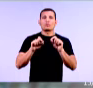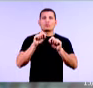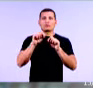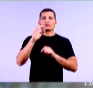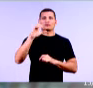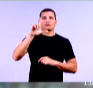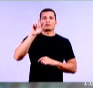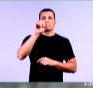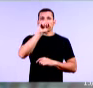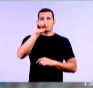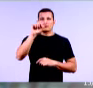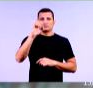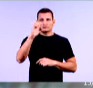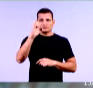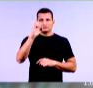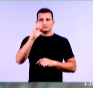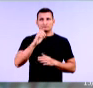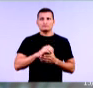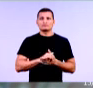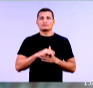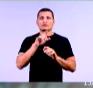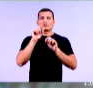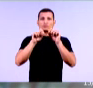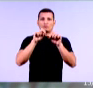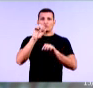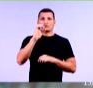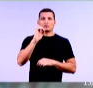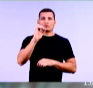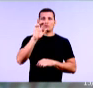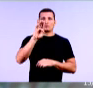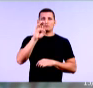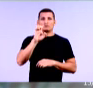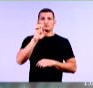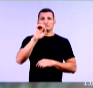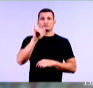classe e o que é o objeto.